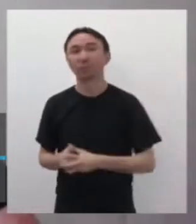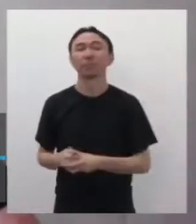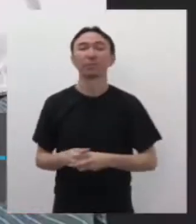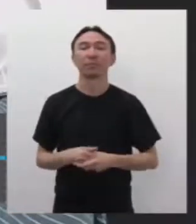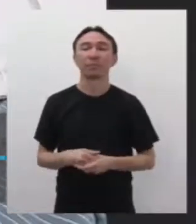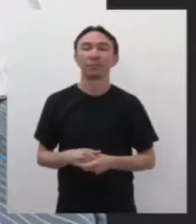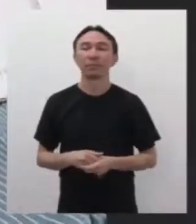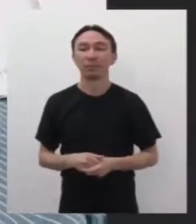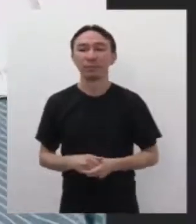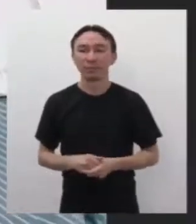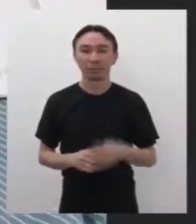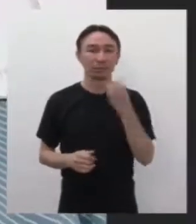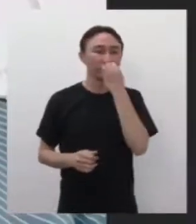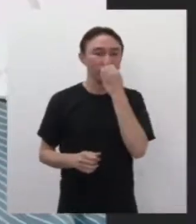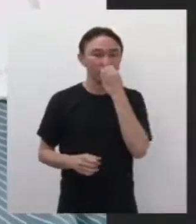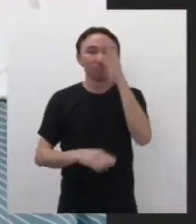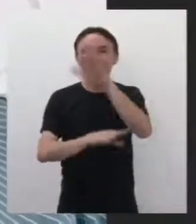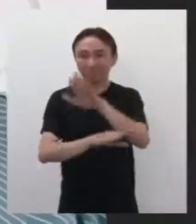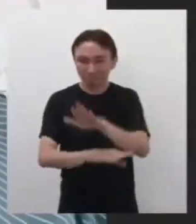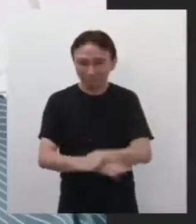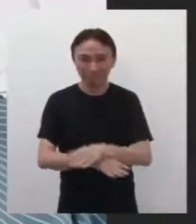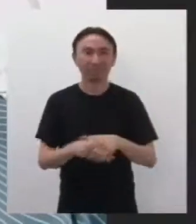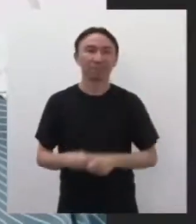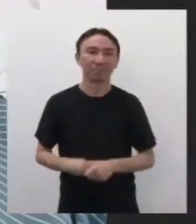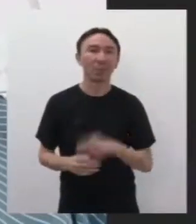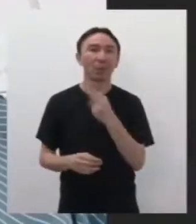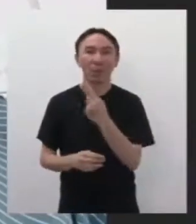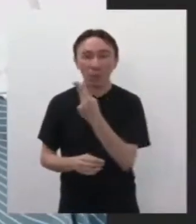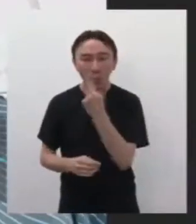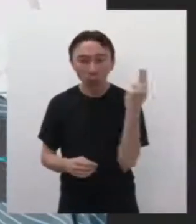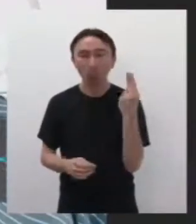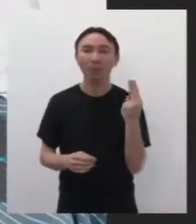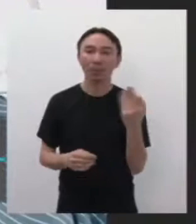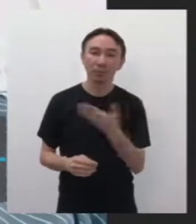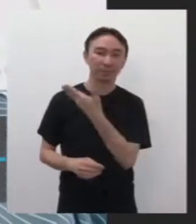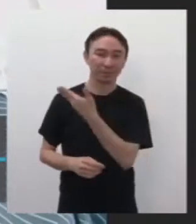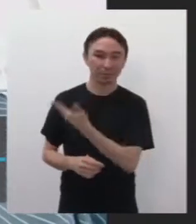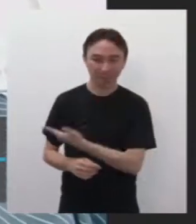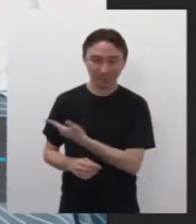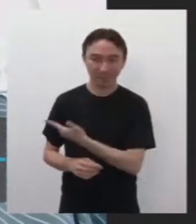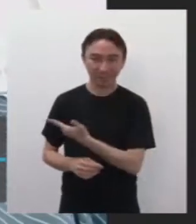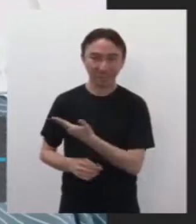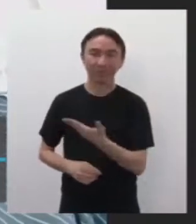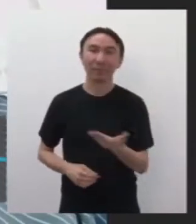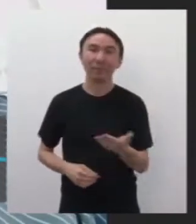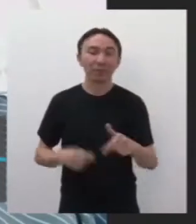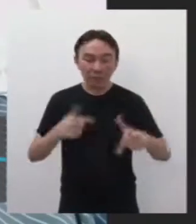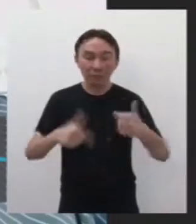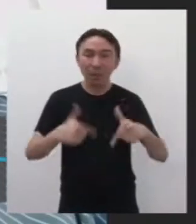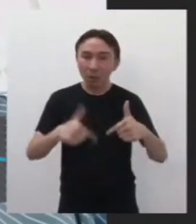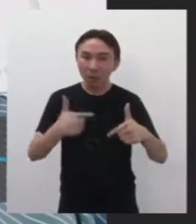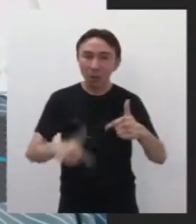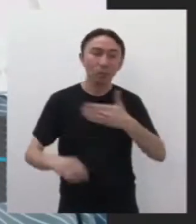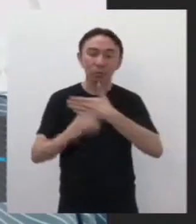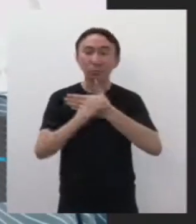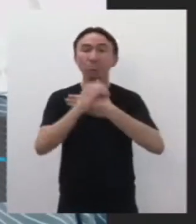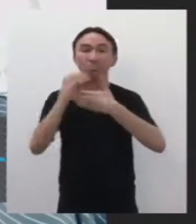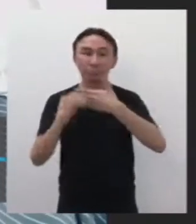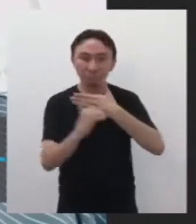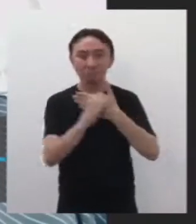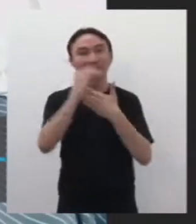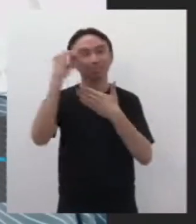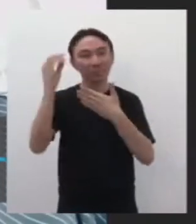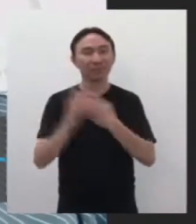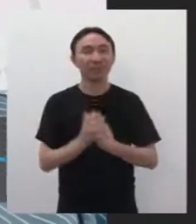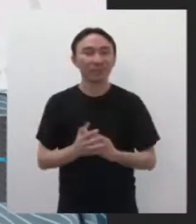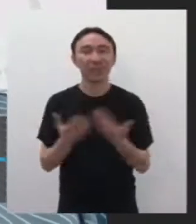Boa tarde, eu sou o Anderson, trabalho aqui no Centro de Mídias e espero que seja uma formação bacana, né?